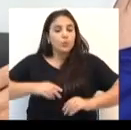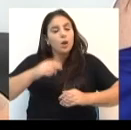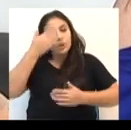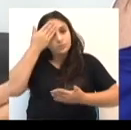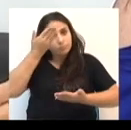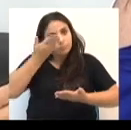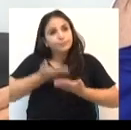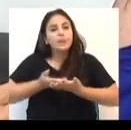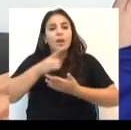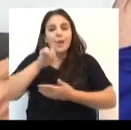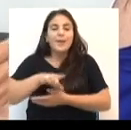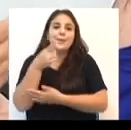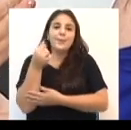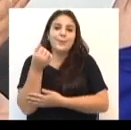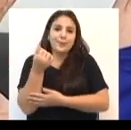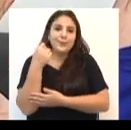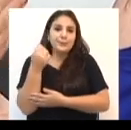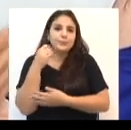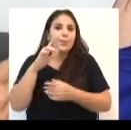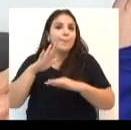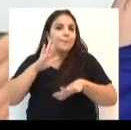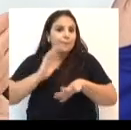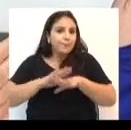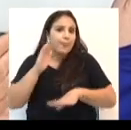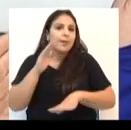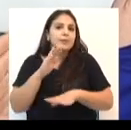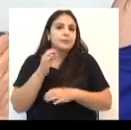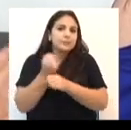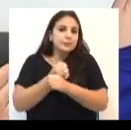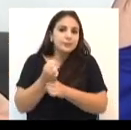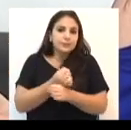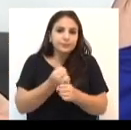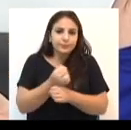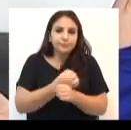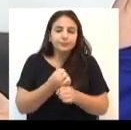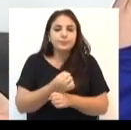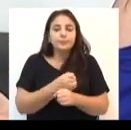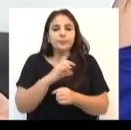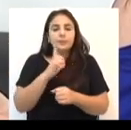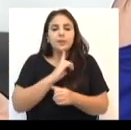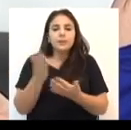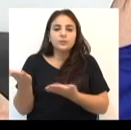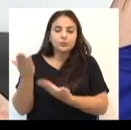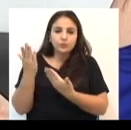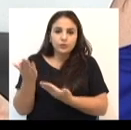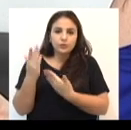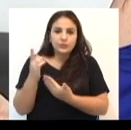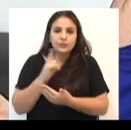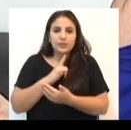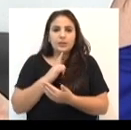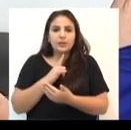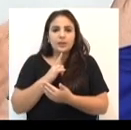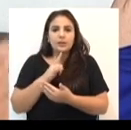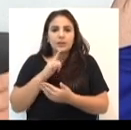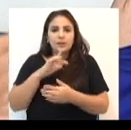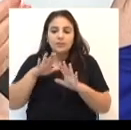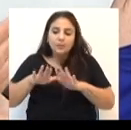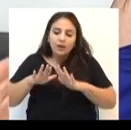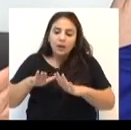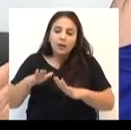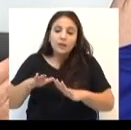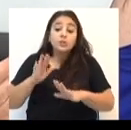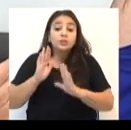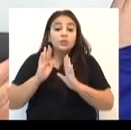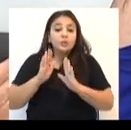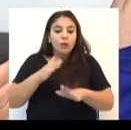um custo aí já de mais, né, esses anos onde os adolescentes vão ficar lá e aí já